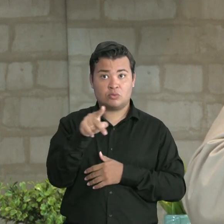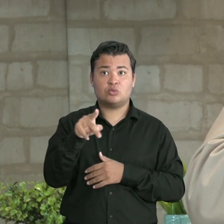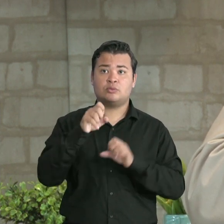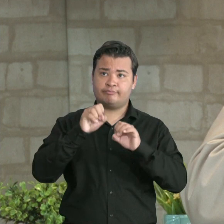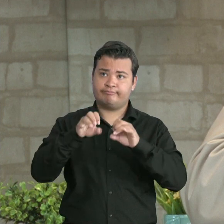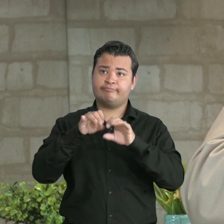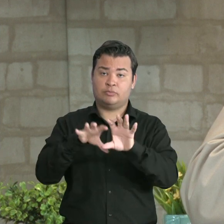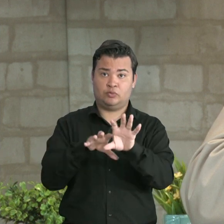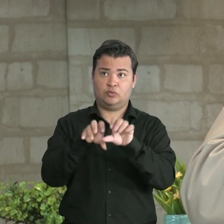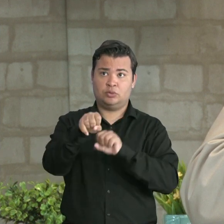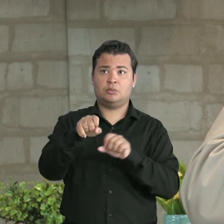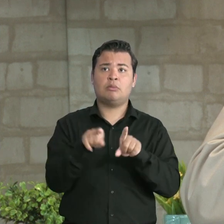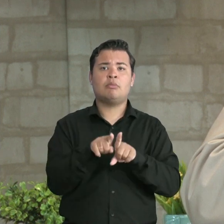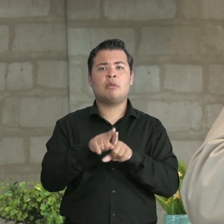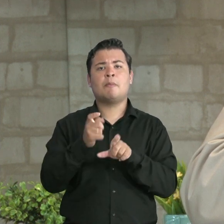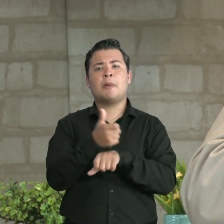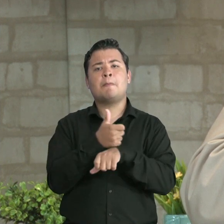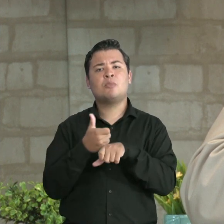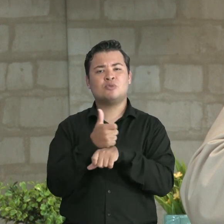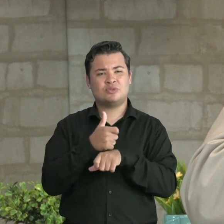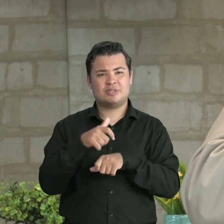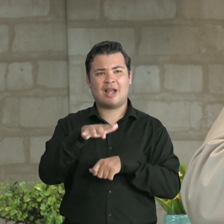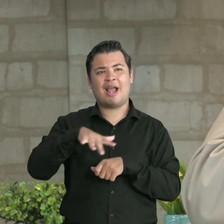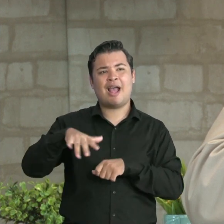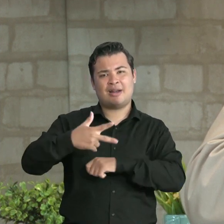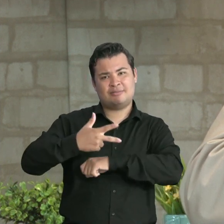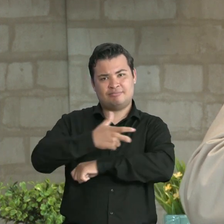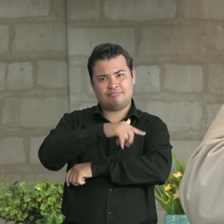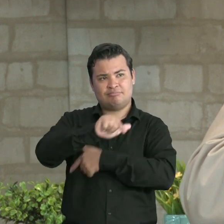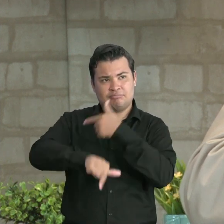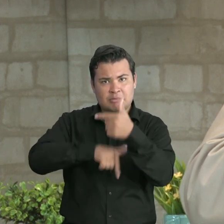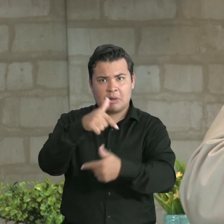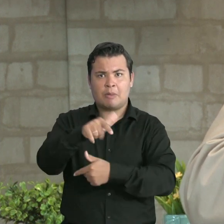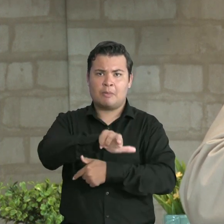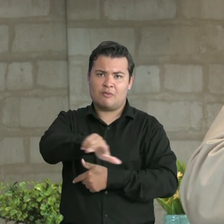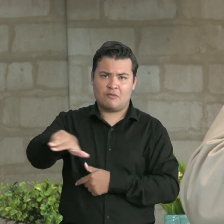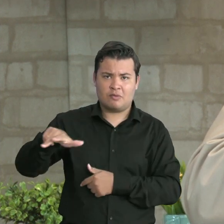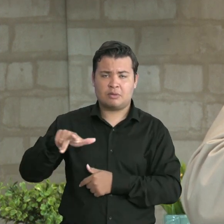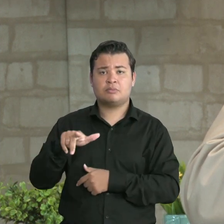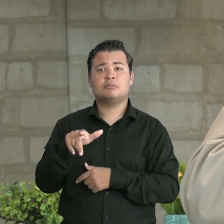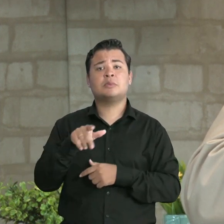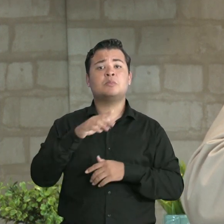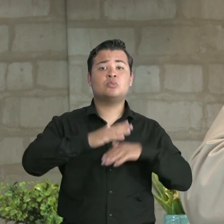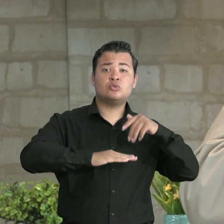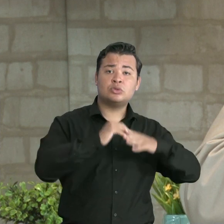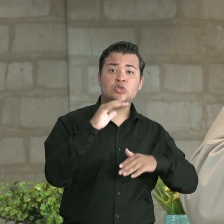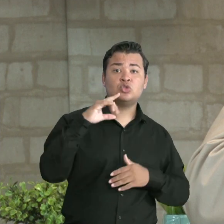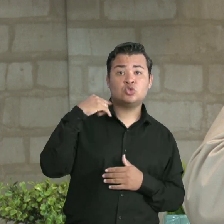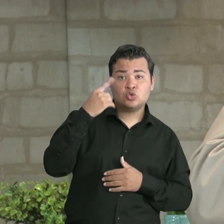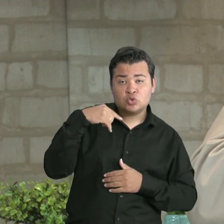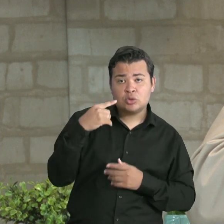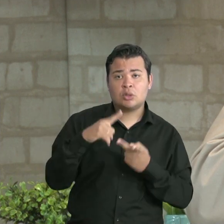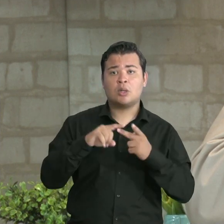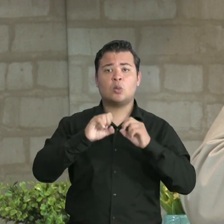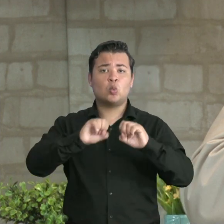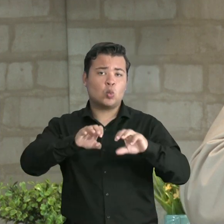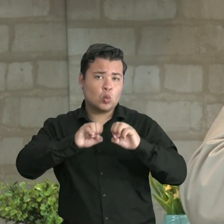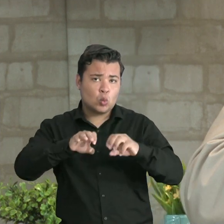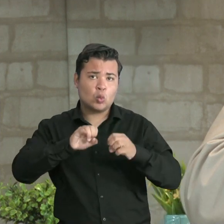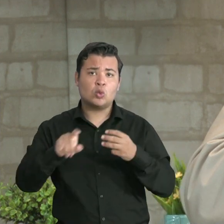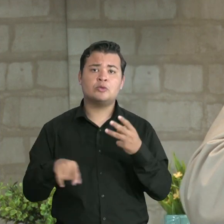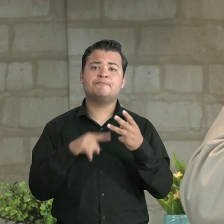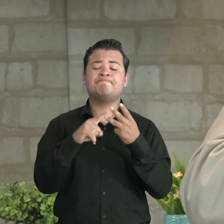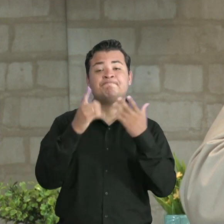de profissionais que atuam nas respectivas áreas epistêmicas, não é? Muitos profissionais de direito, profissionais da educação,